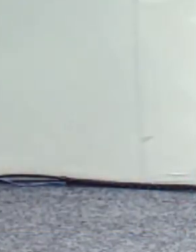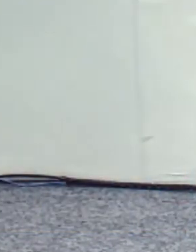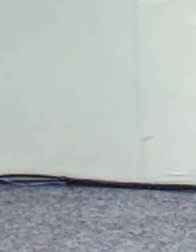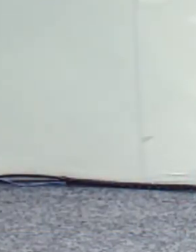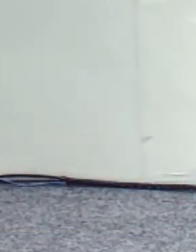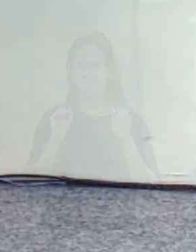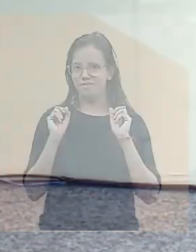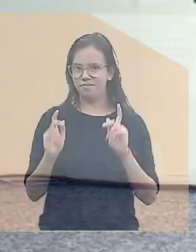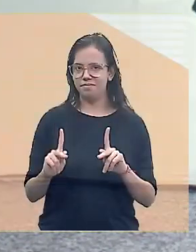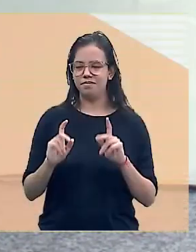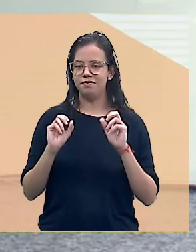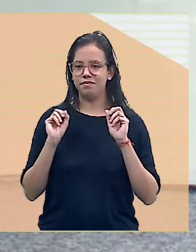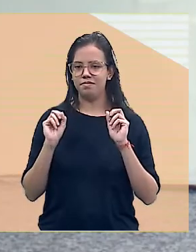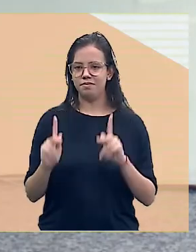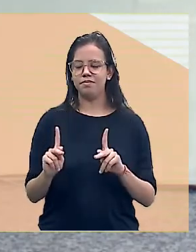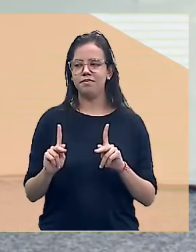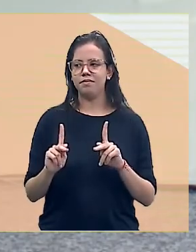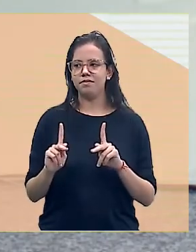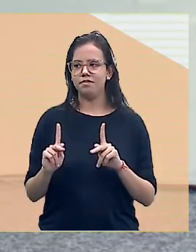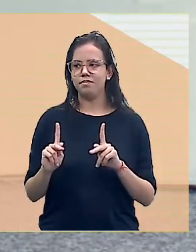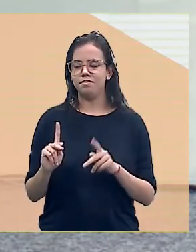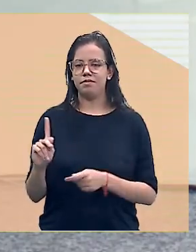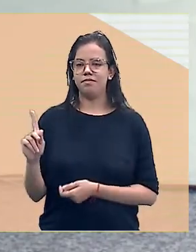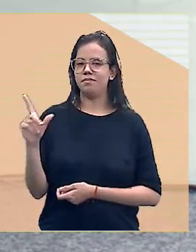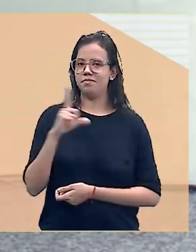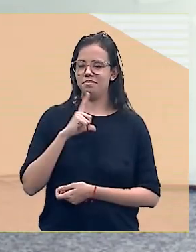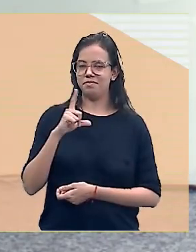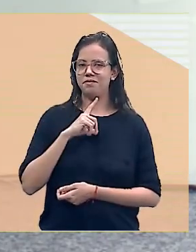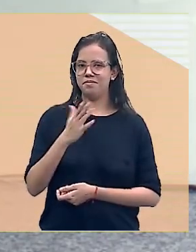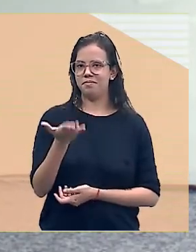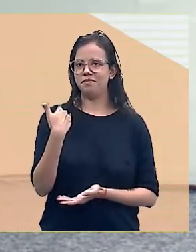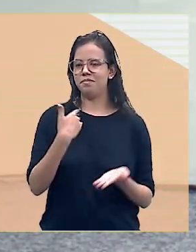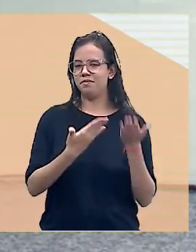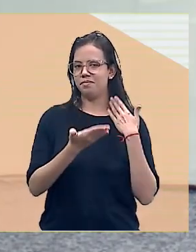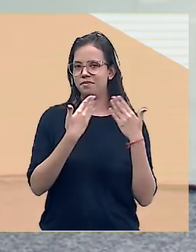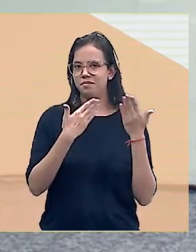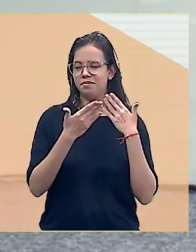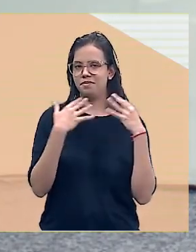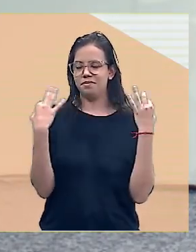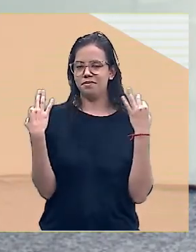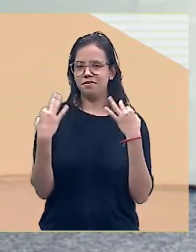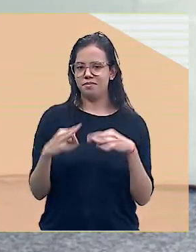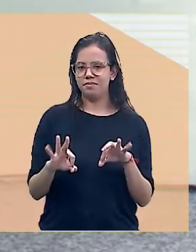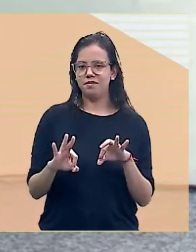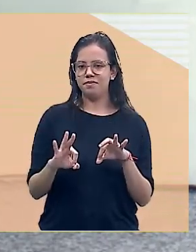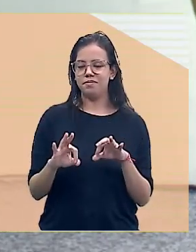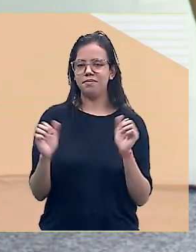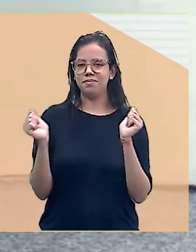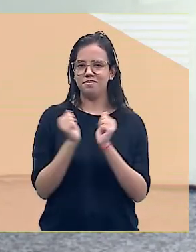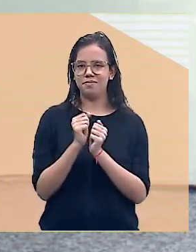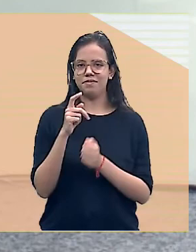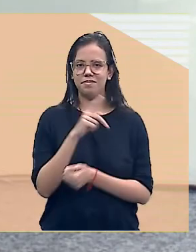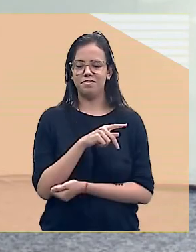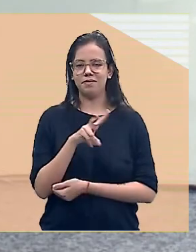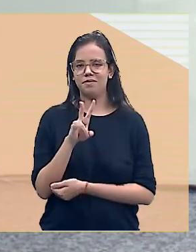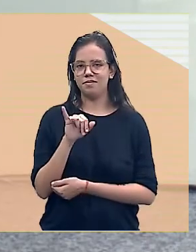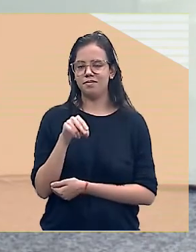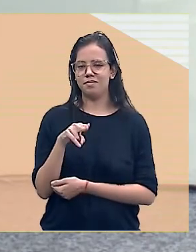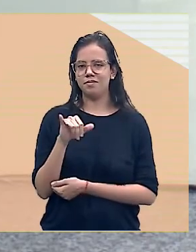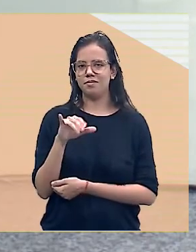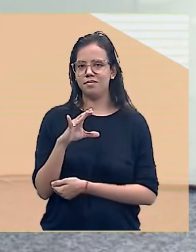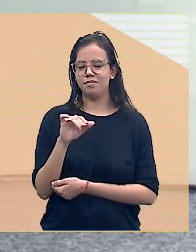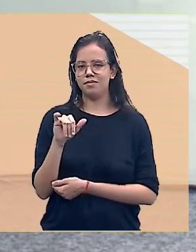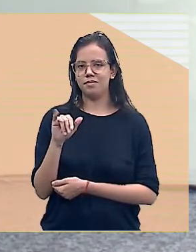beleza beleza tivemos a esse Bora para piar Tá certo com Vinícius